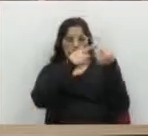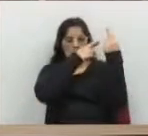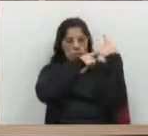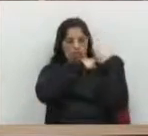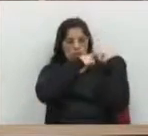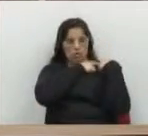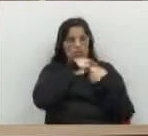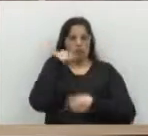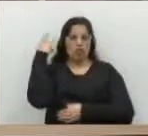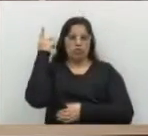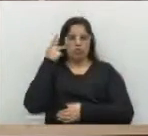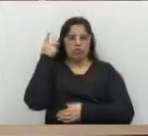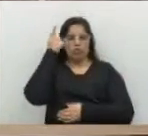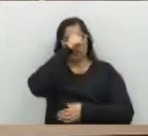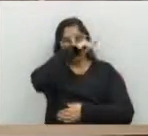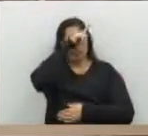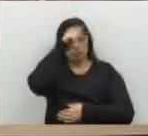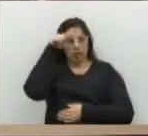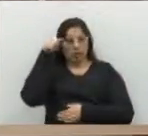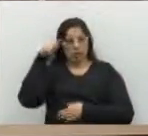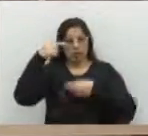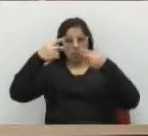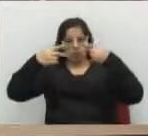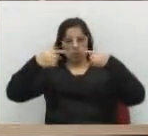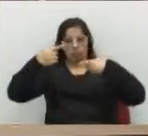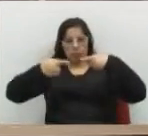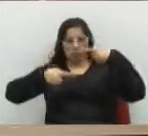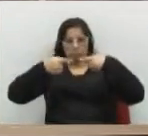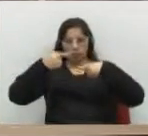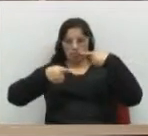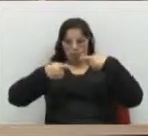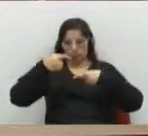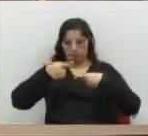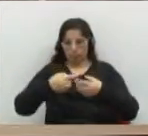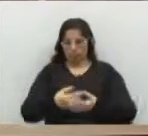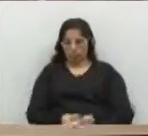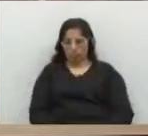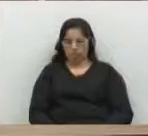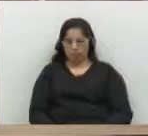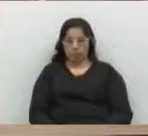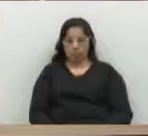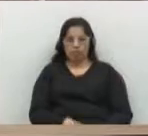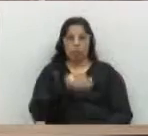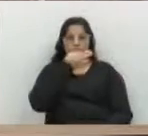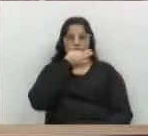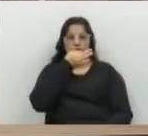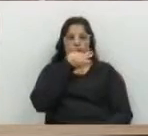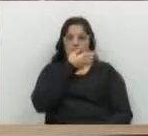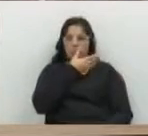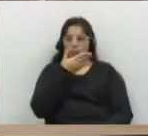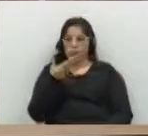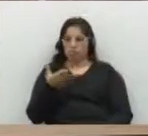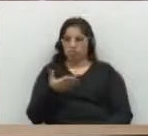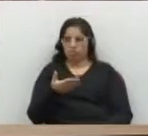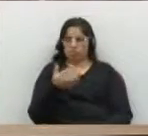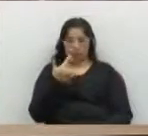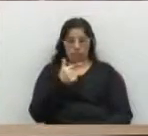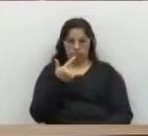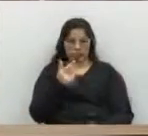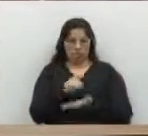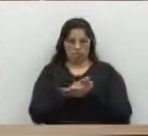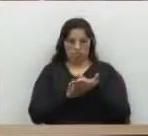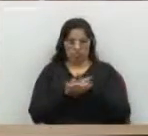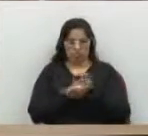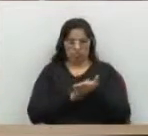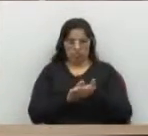da Silva está em discussão. Desculpa, da Costa. Está em discussão. Não havendo quem